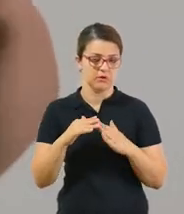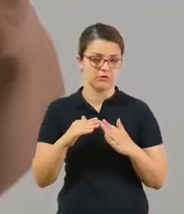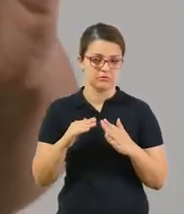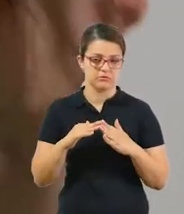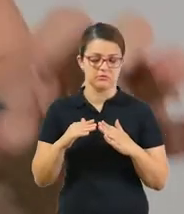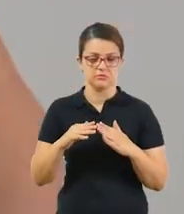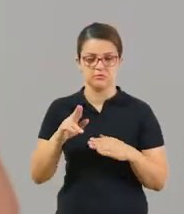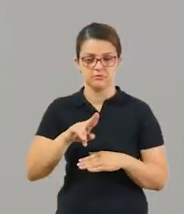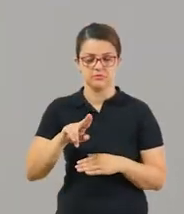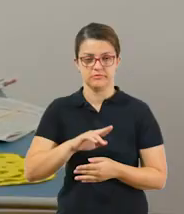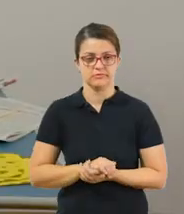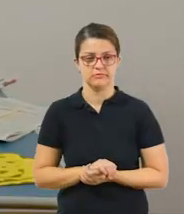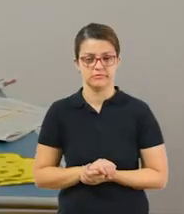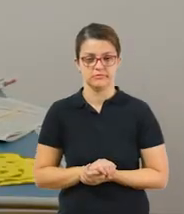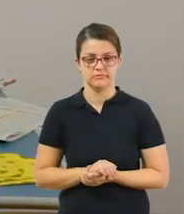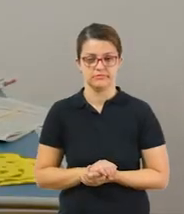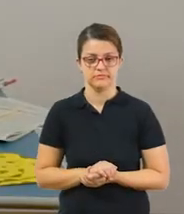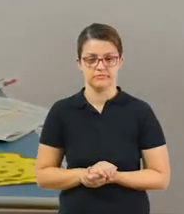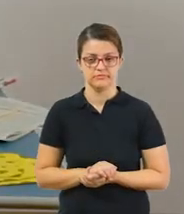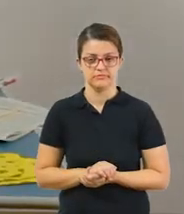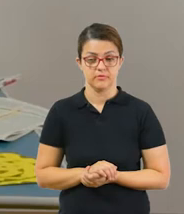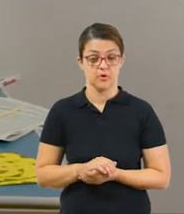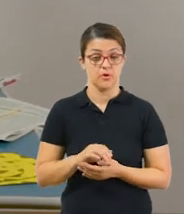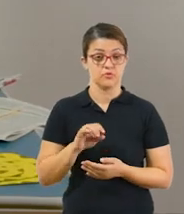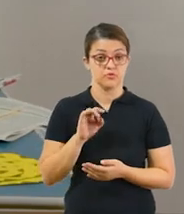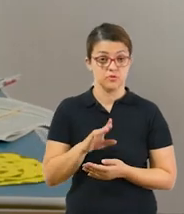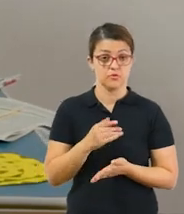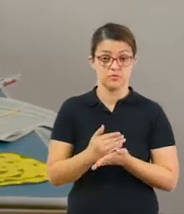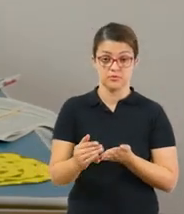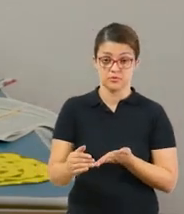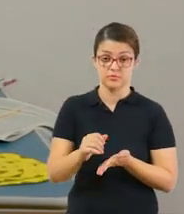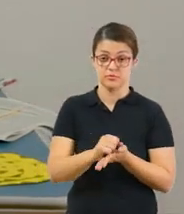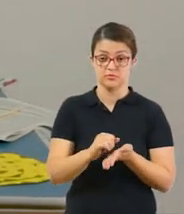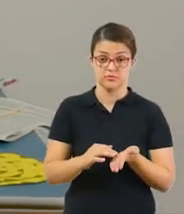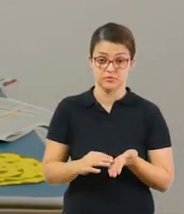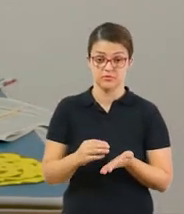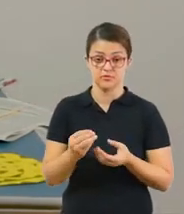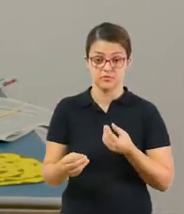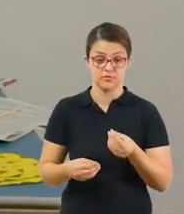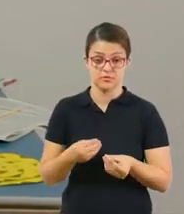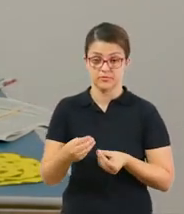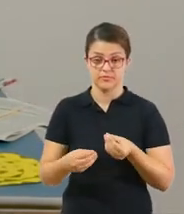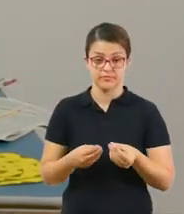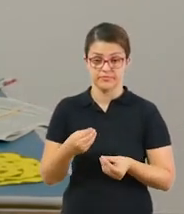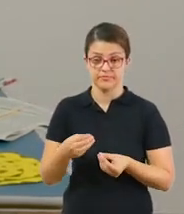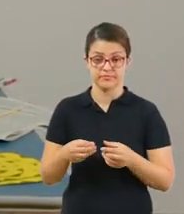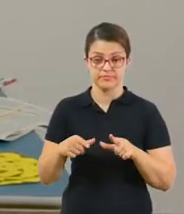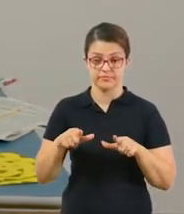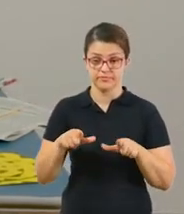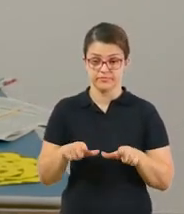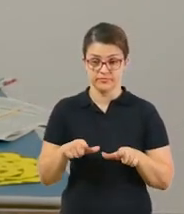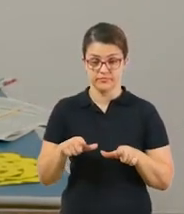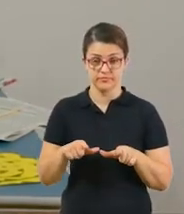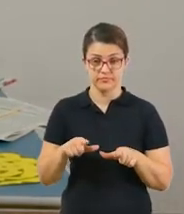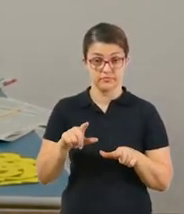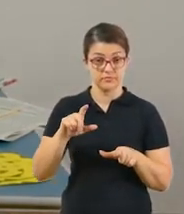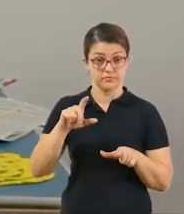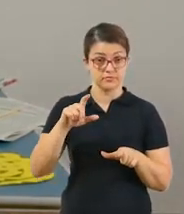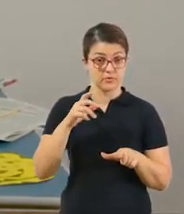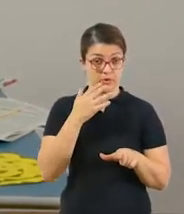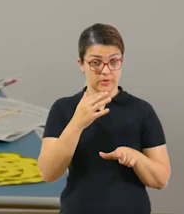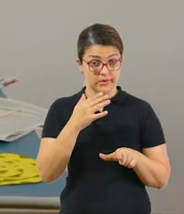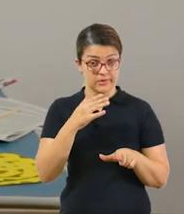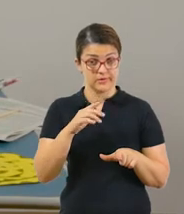acessível tá então eu vou só começar uma atividade para vocês usando o senhor jes nós podemos